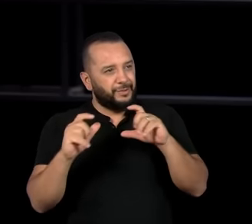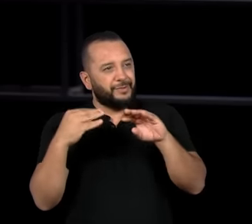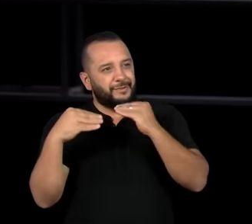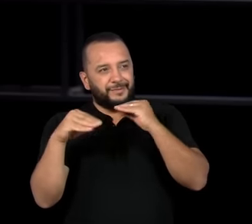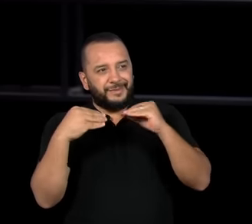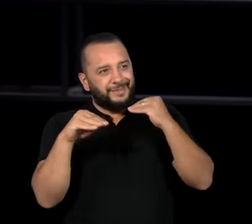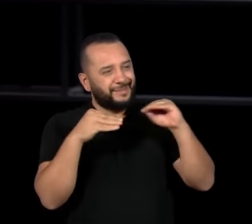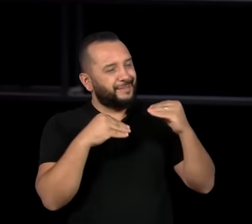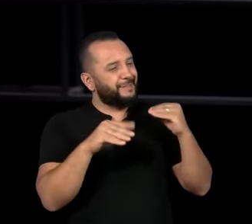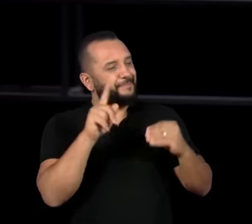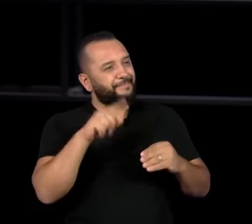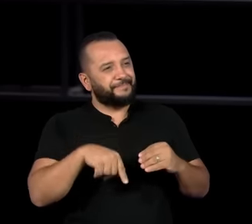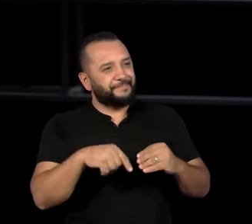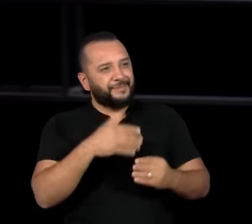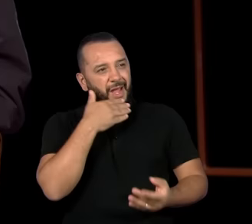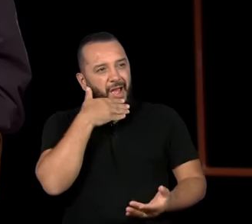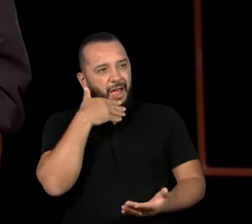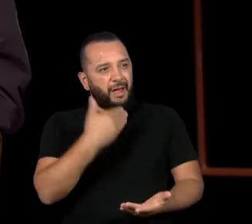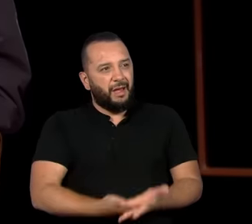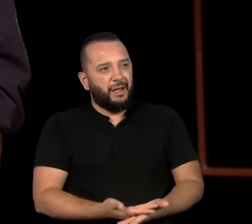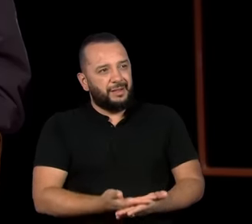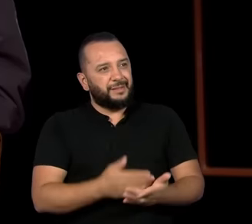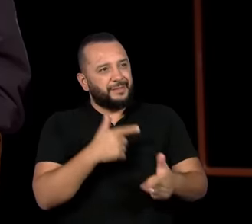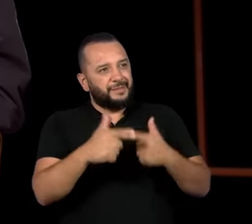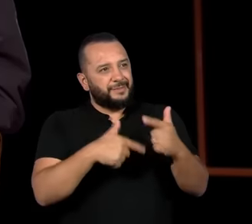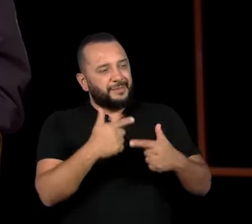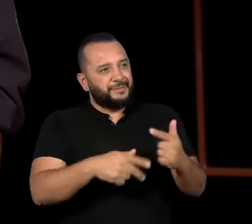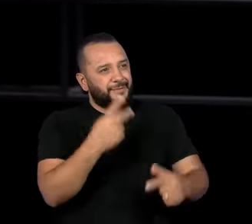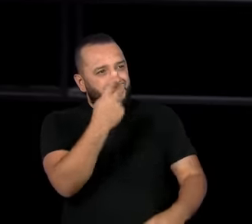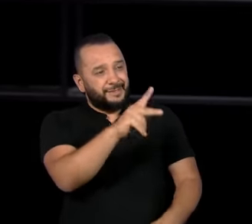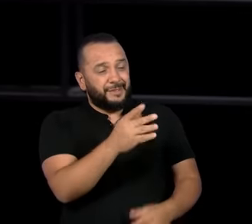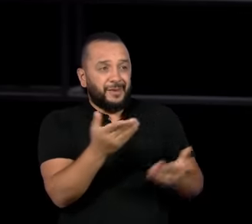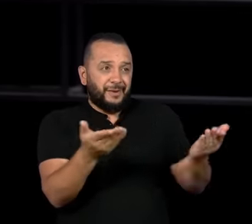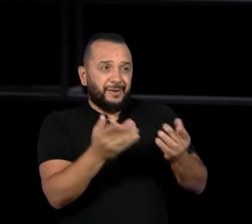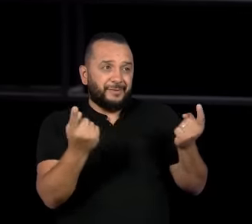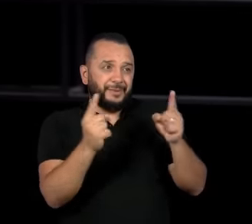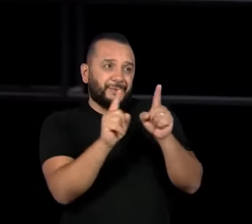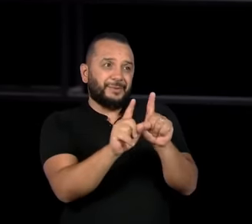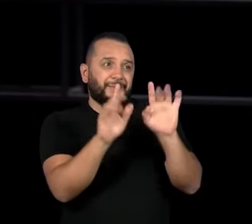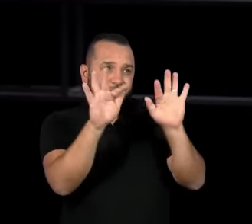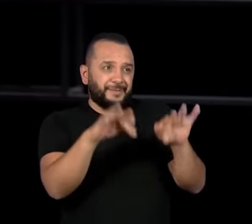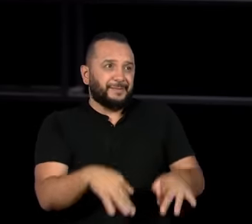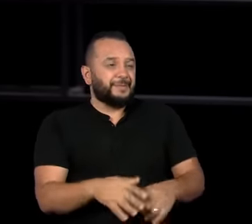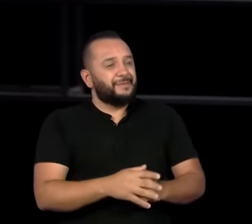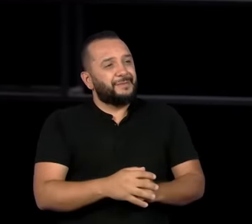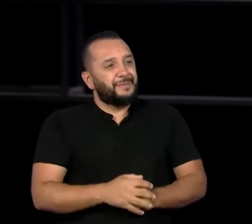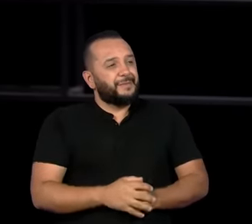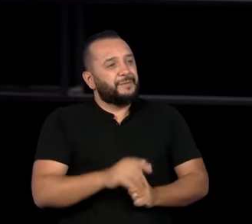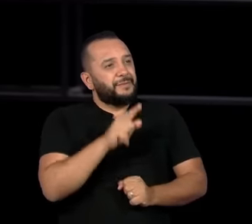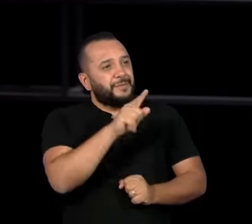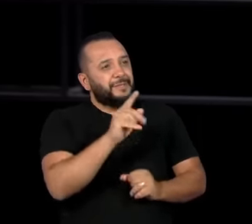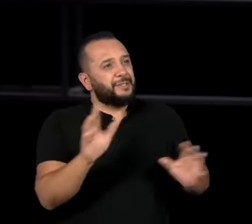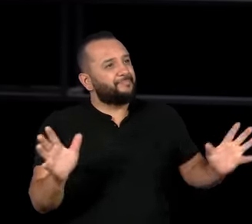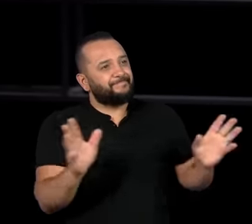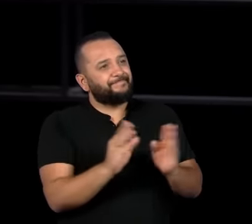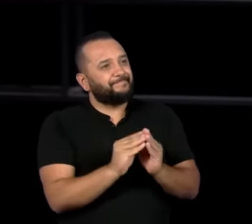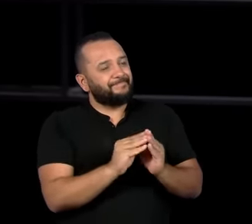realmente impressionante a sua carreira. Então, como o programa está chegando ao fim, o que você poderia falar